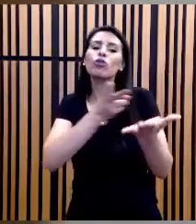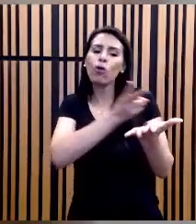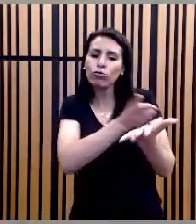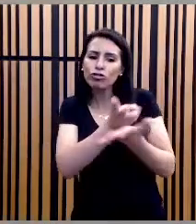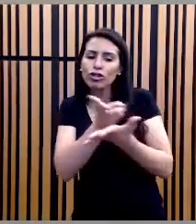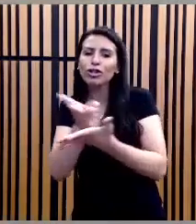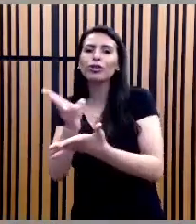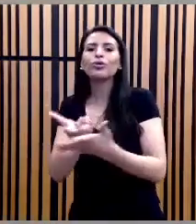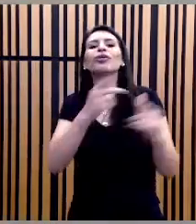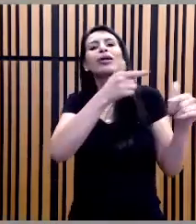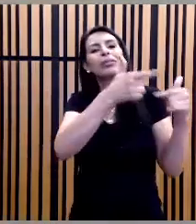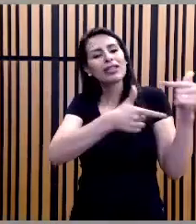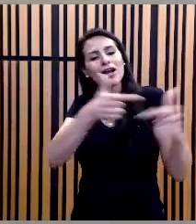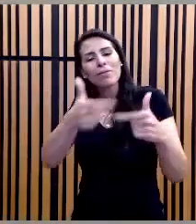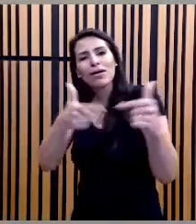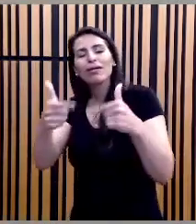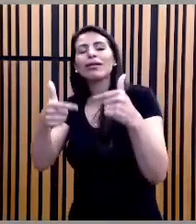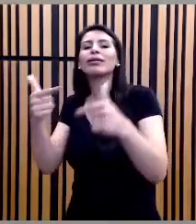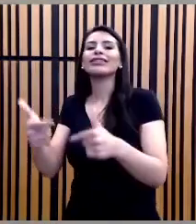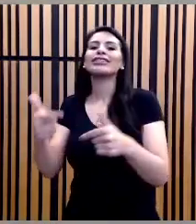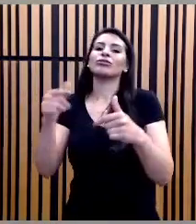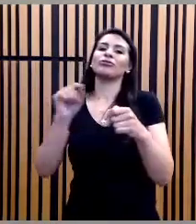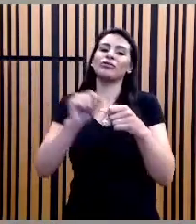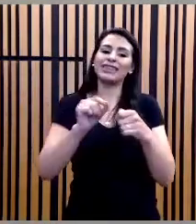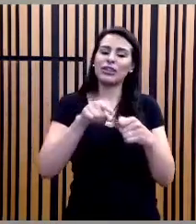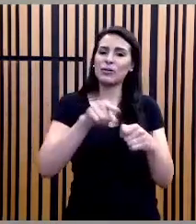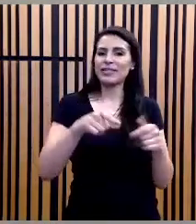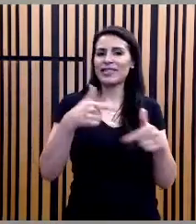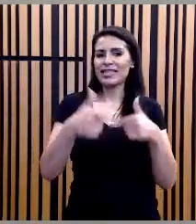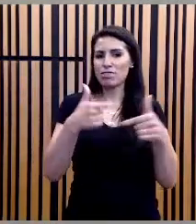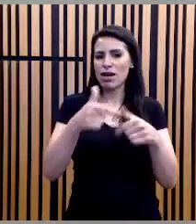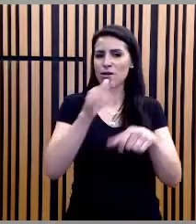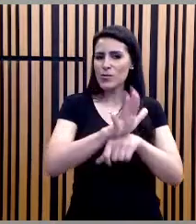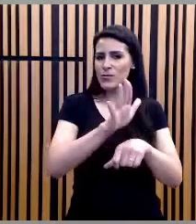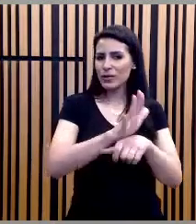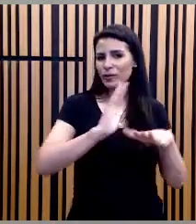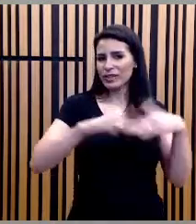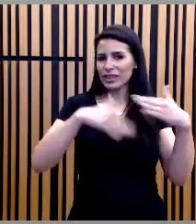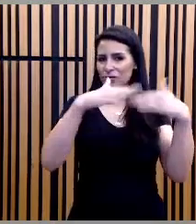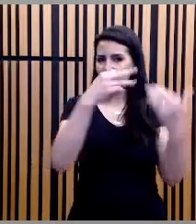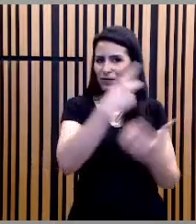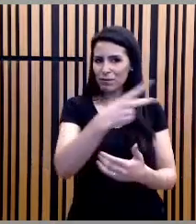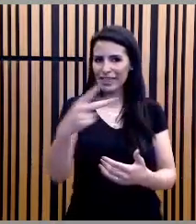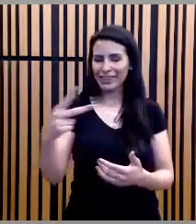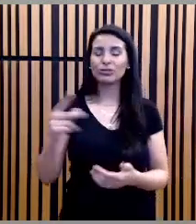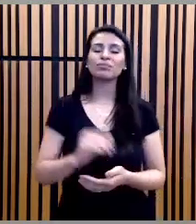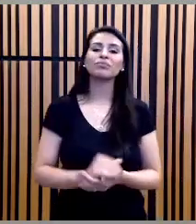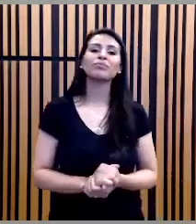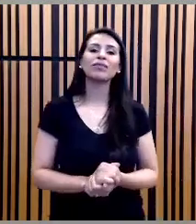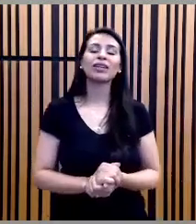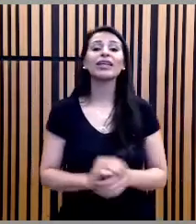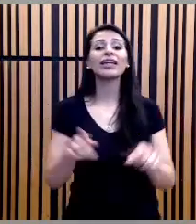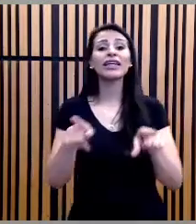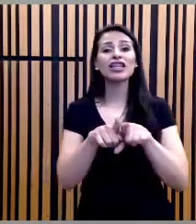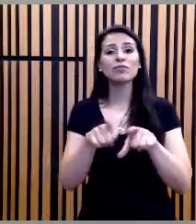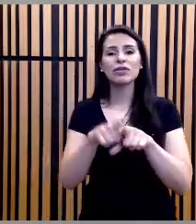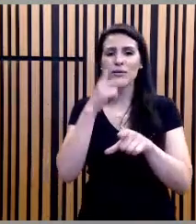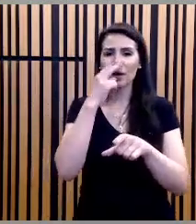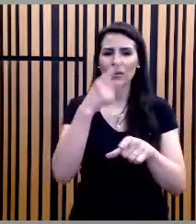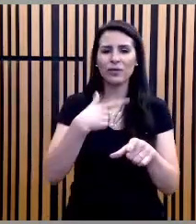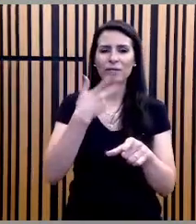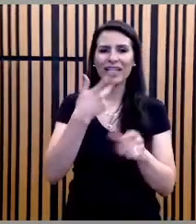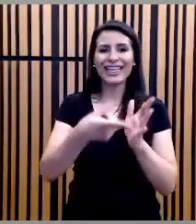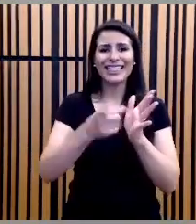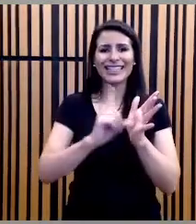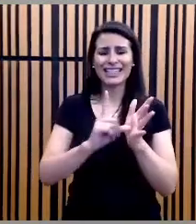trabalhando, continuar fazendo esse trabalho aí que é o desenvolvimento, pessoal. E como eu falei para vocês, não tinha a mínima ideia